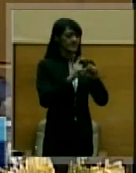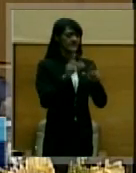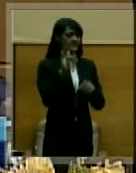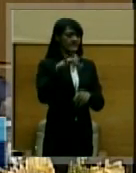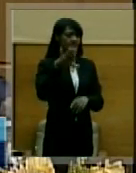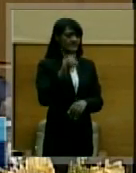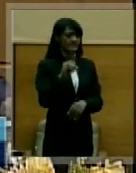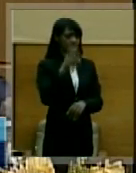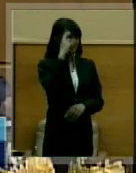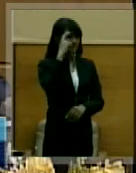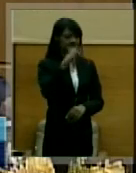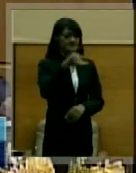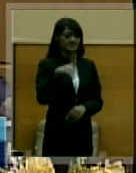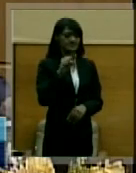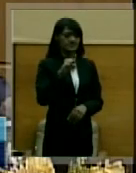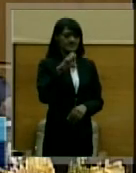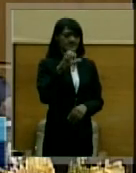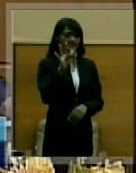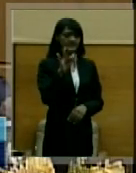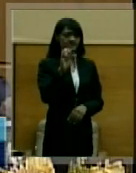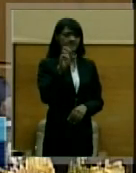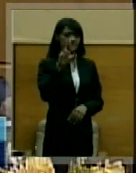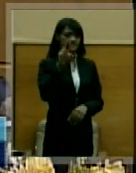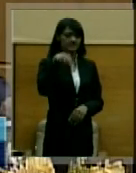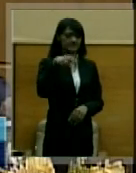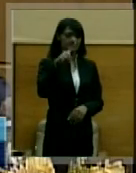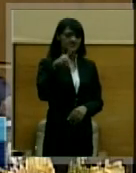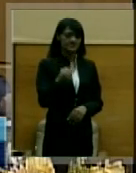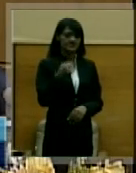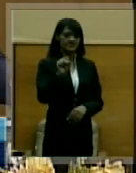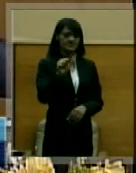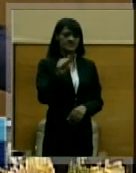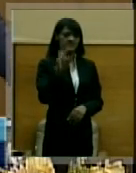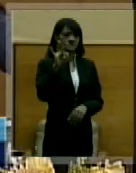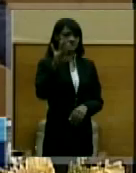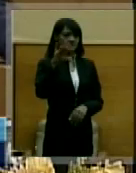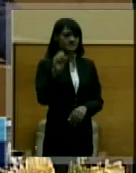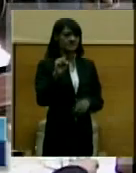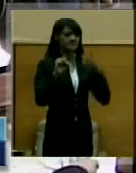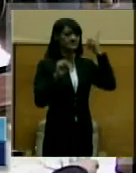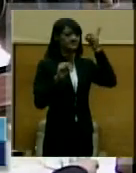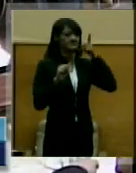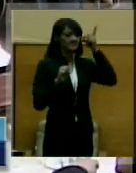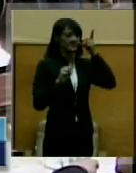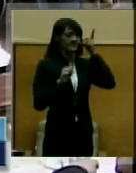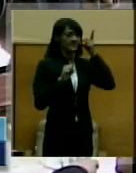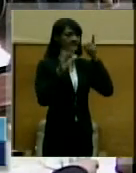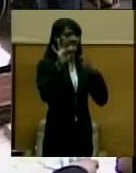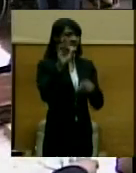Primo ao senhor José Fernando dos Santos, conforme iniciativa do deputado Vanderbal Marinho.